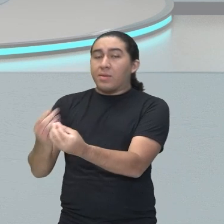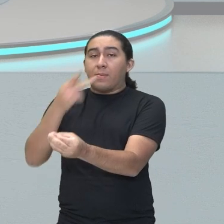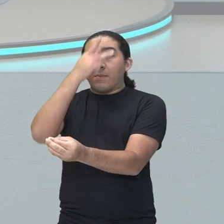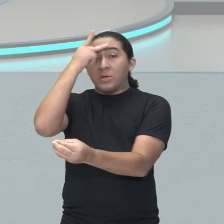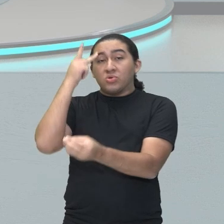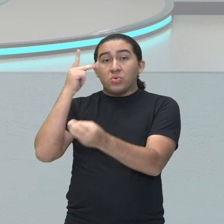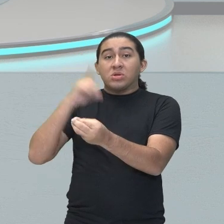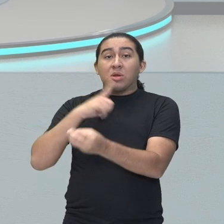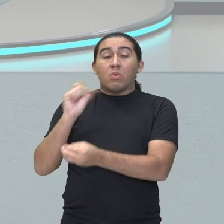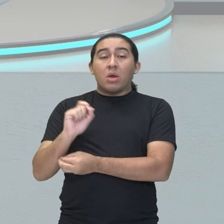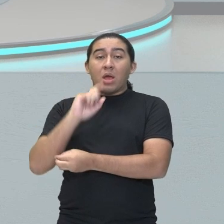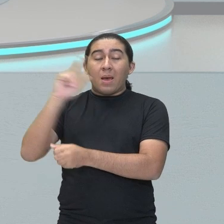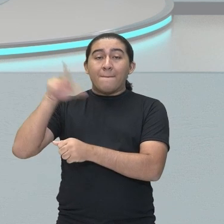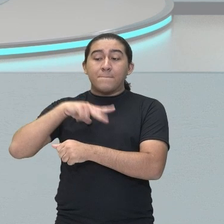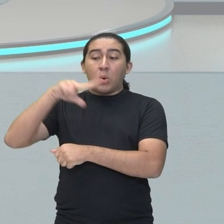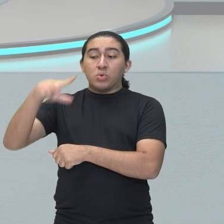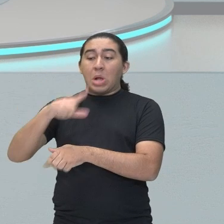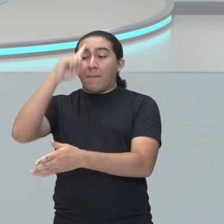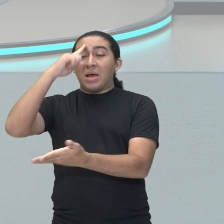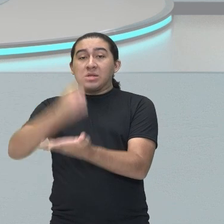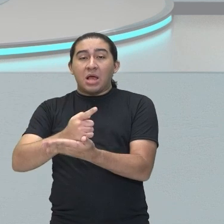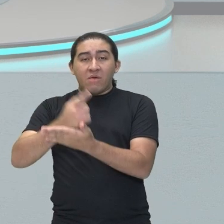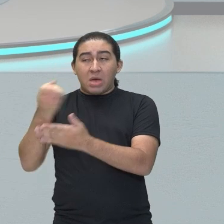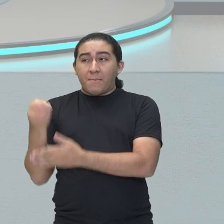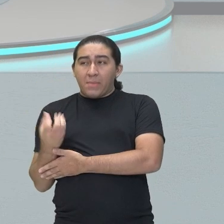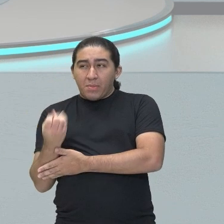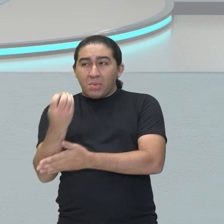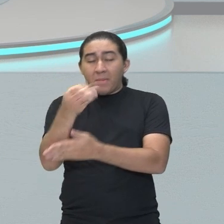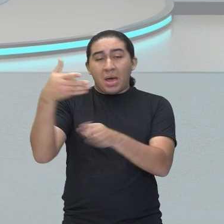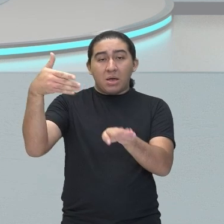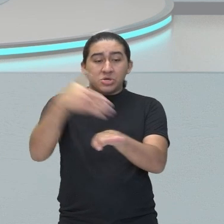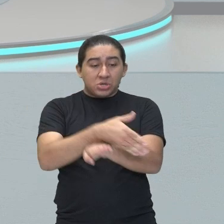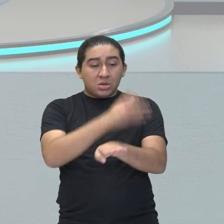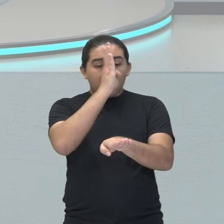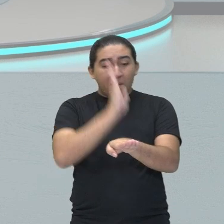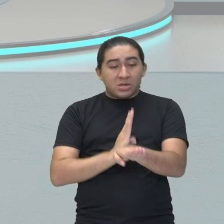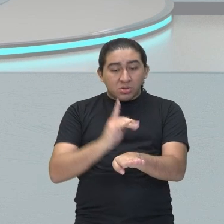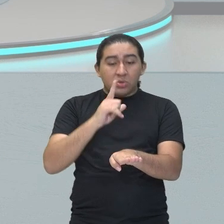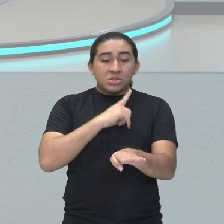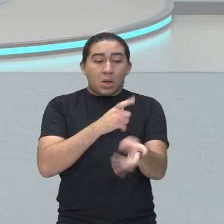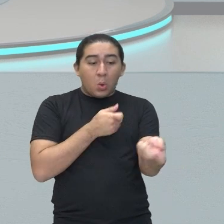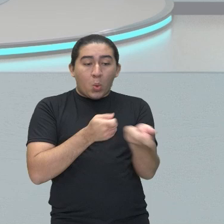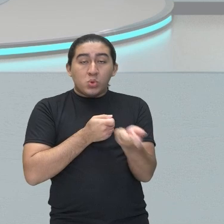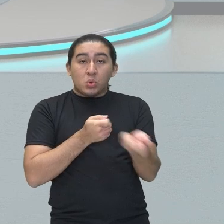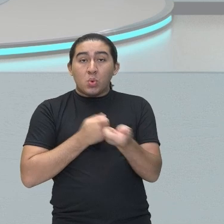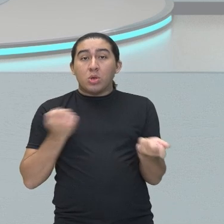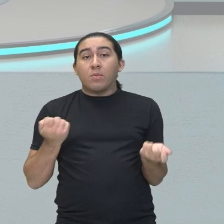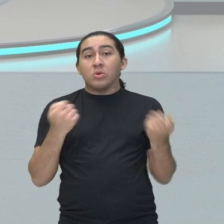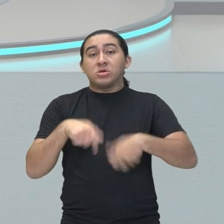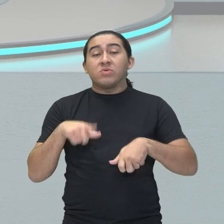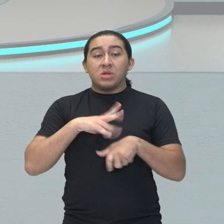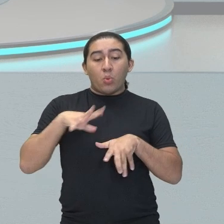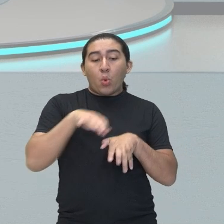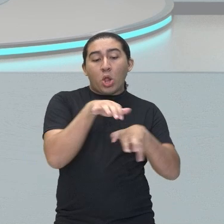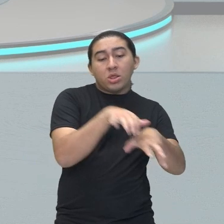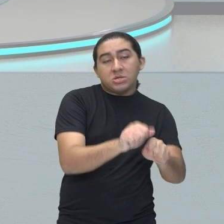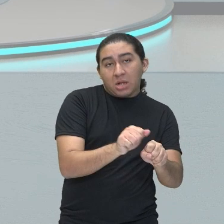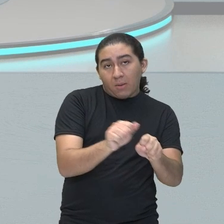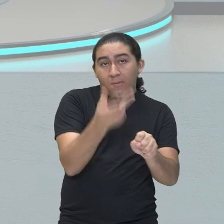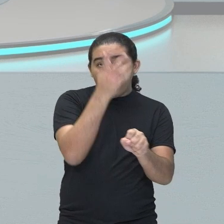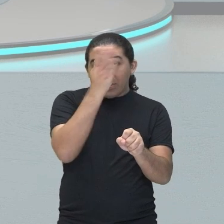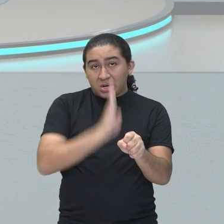que vinham de Portugal, pessoas mandadas de confiança do rei, para colonizar o Brasil.